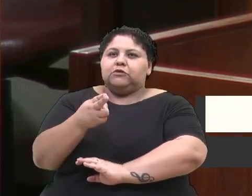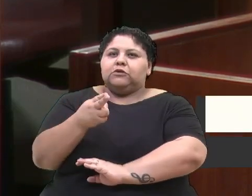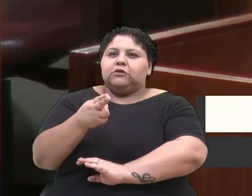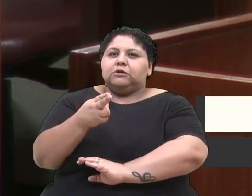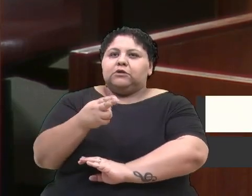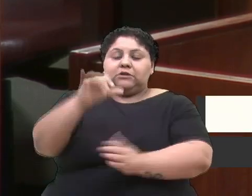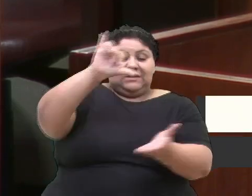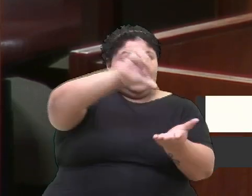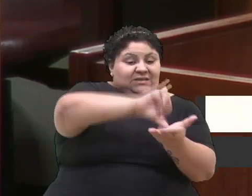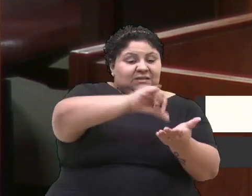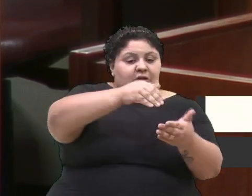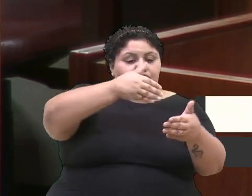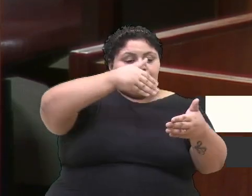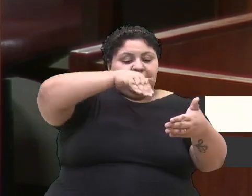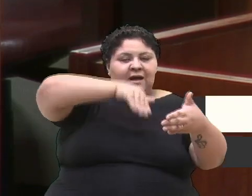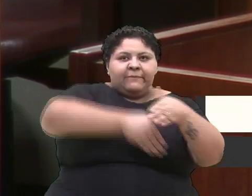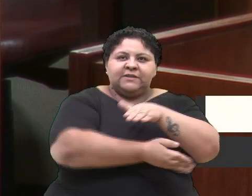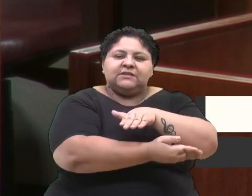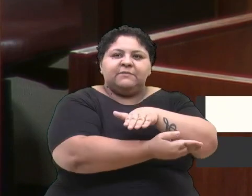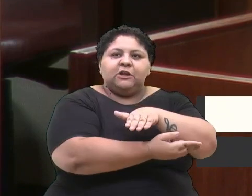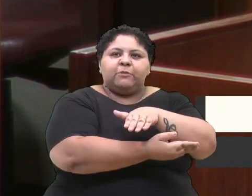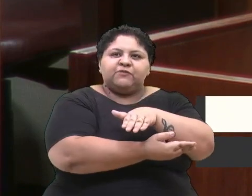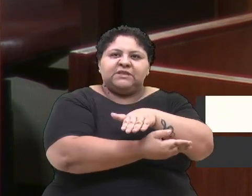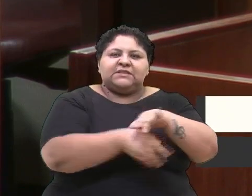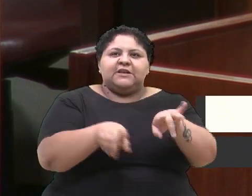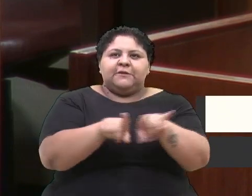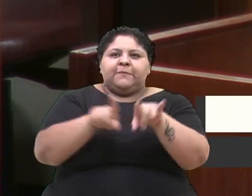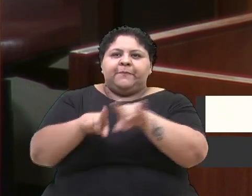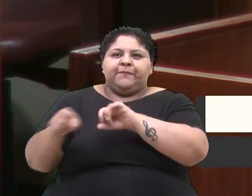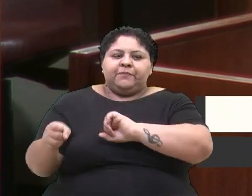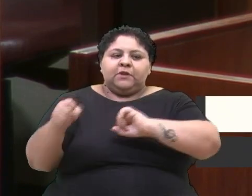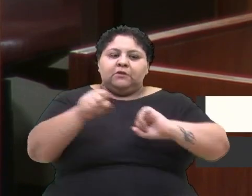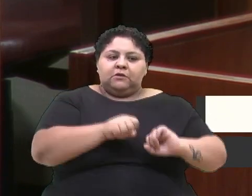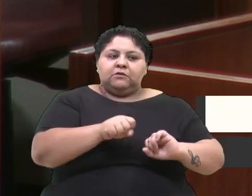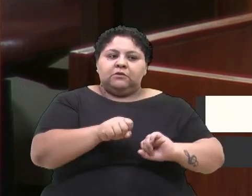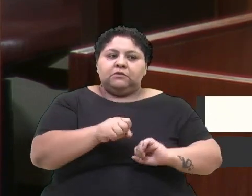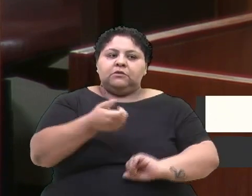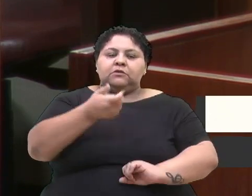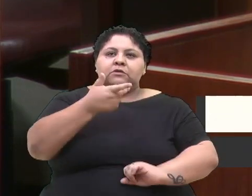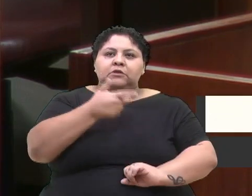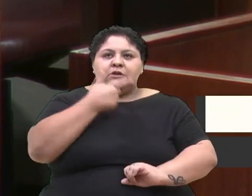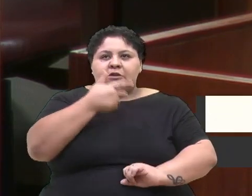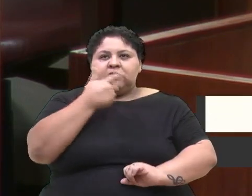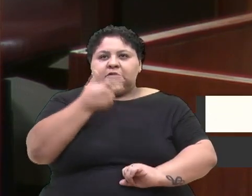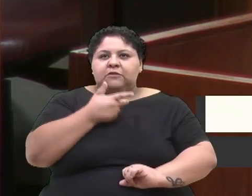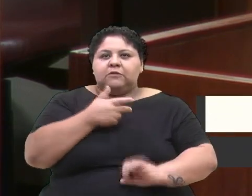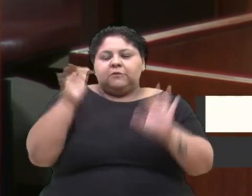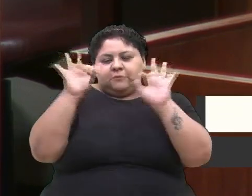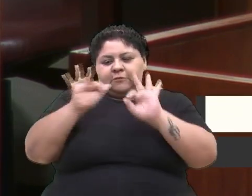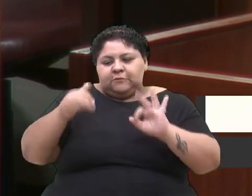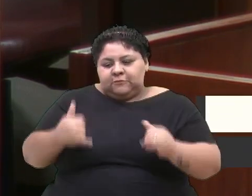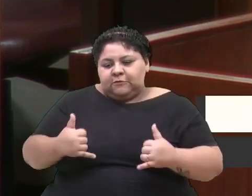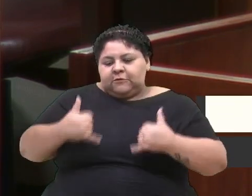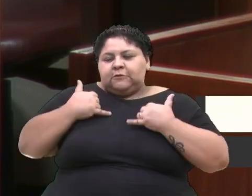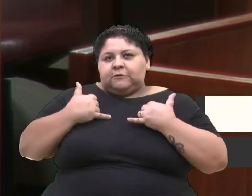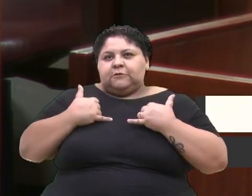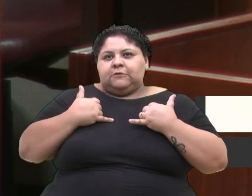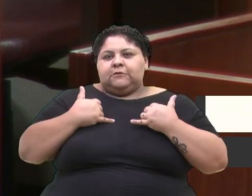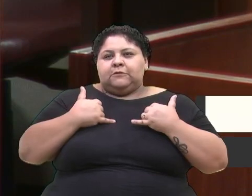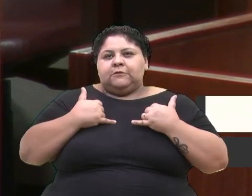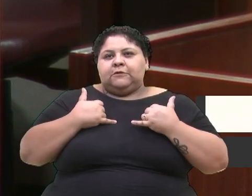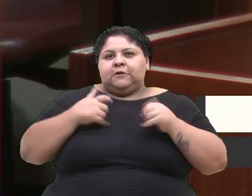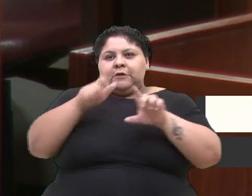central de abastecimento. Podemos afirmar com satisfação e orgulho que a Adcointer Sociedade